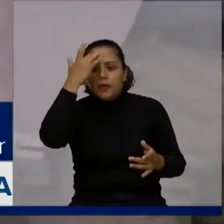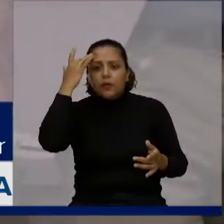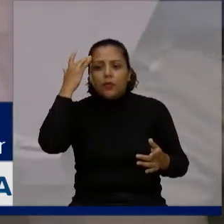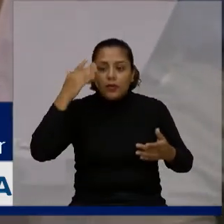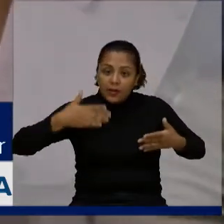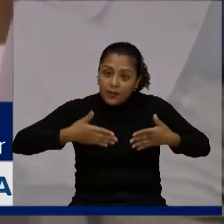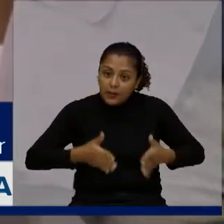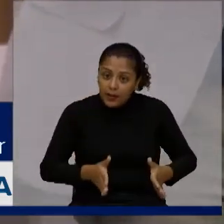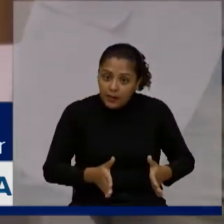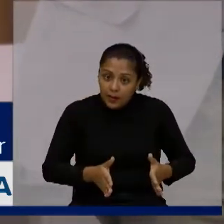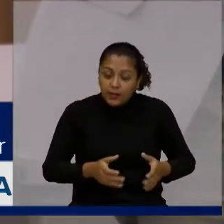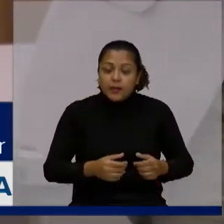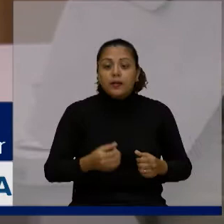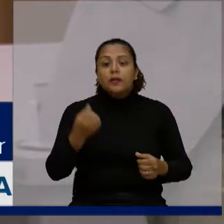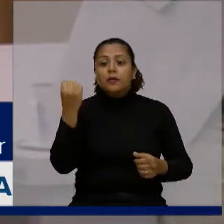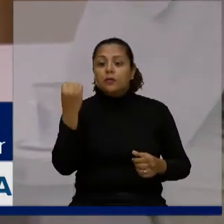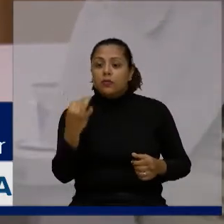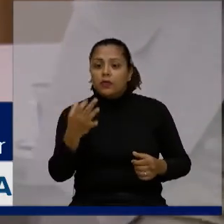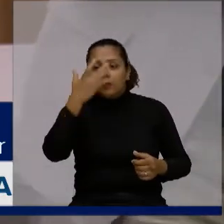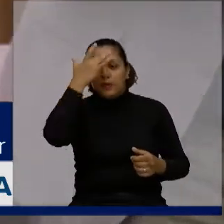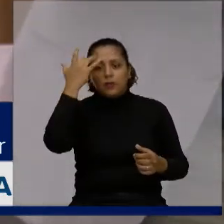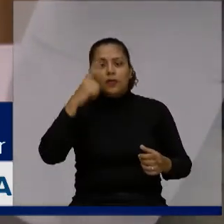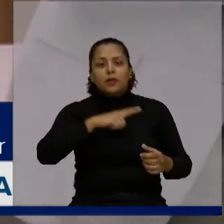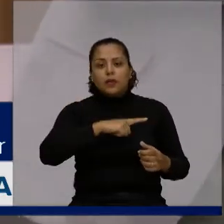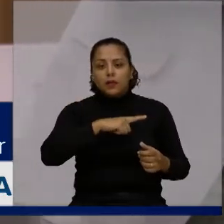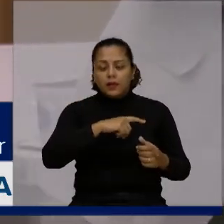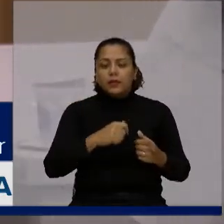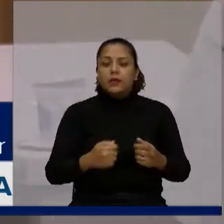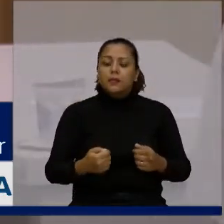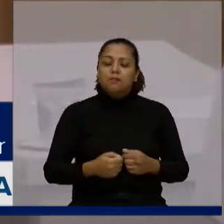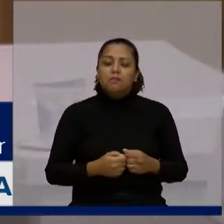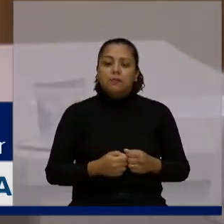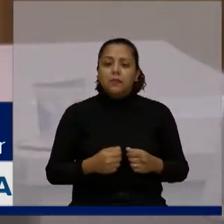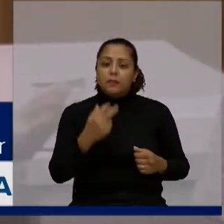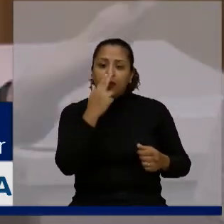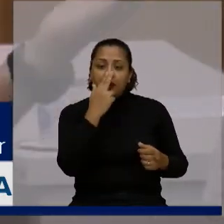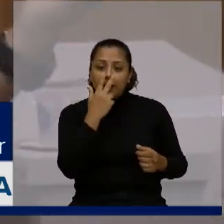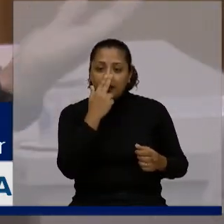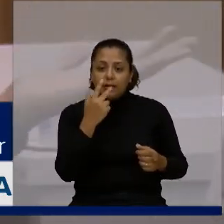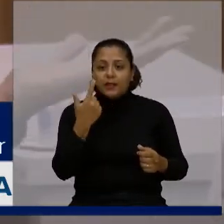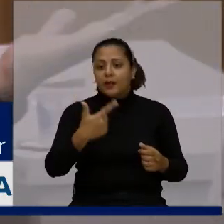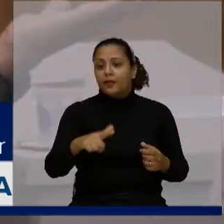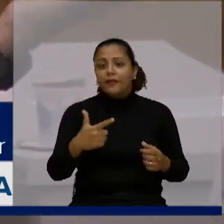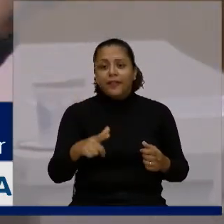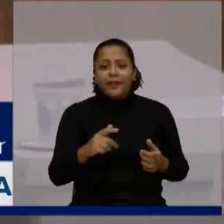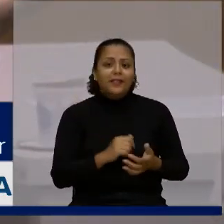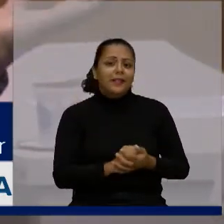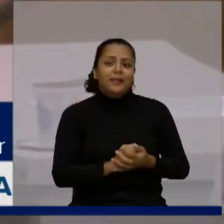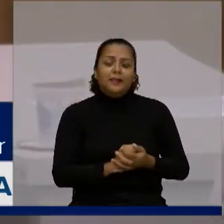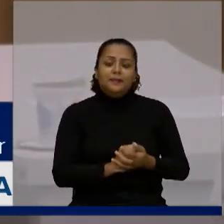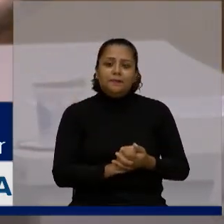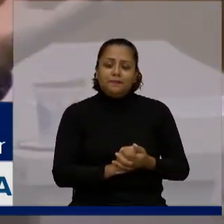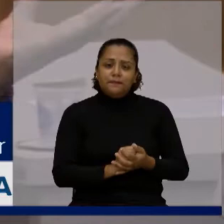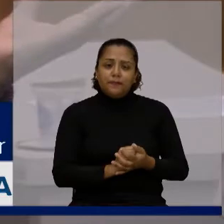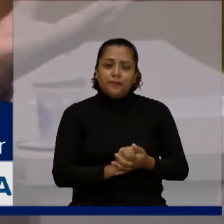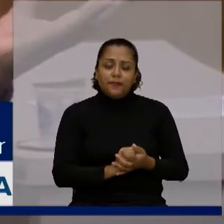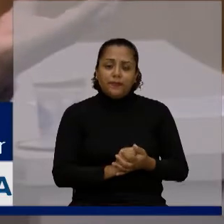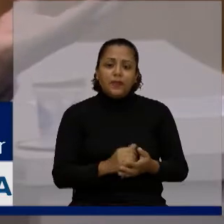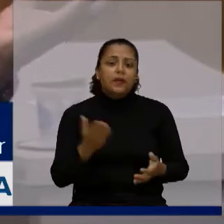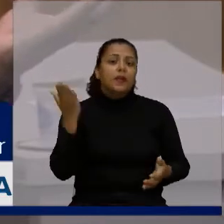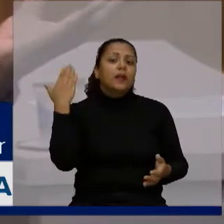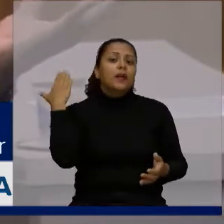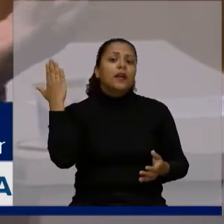perigoso. Então, não ter o censo em 2021, já era para ter tido em